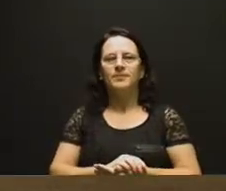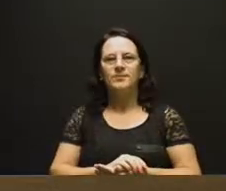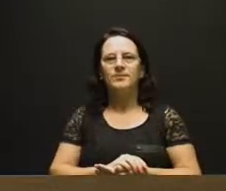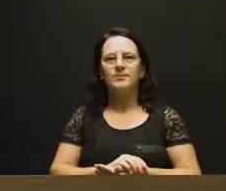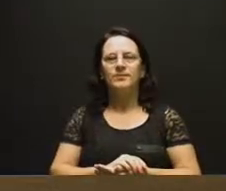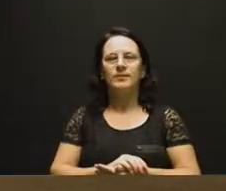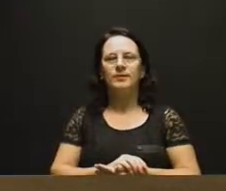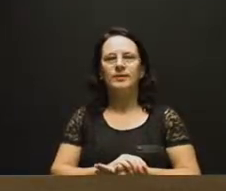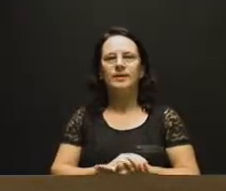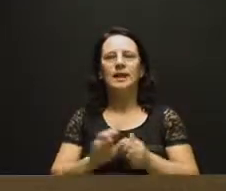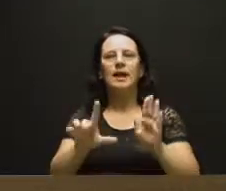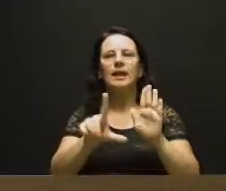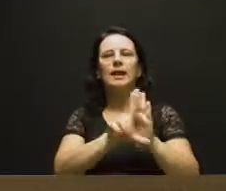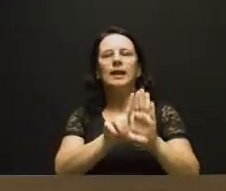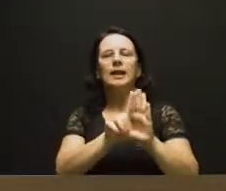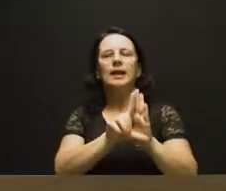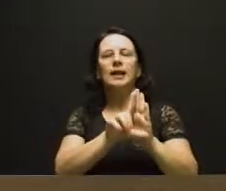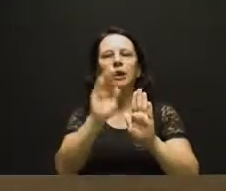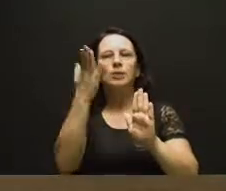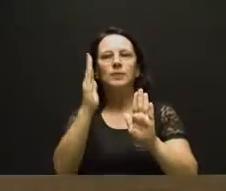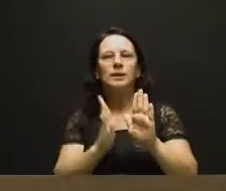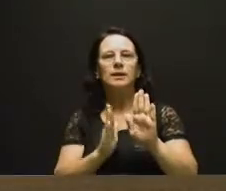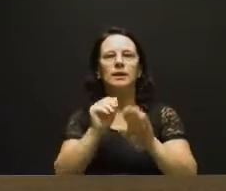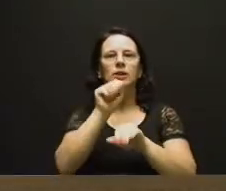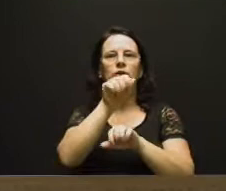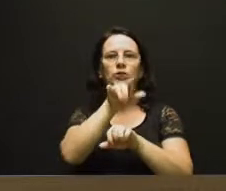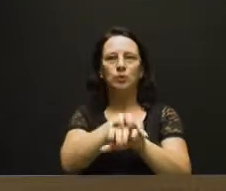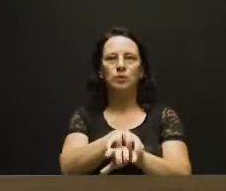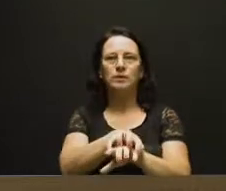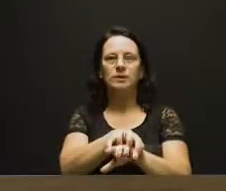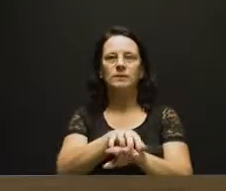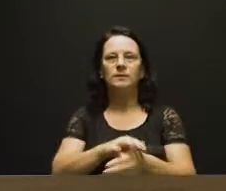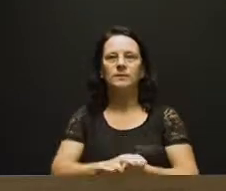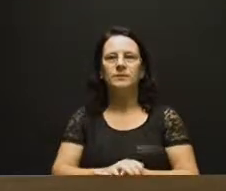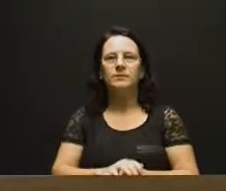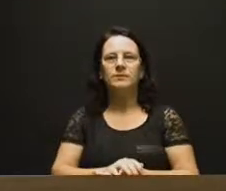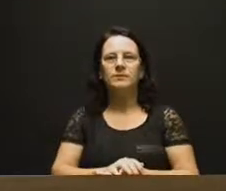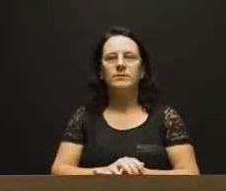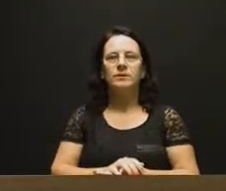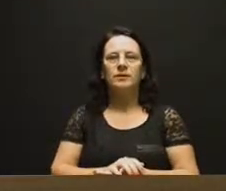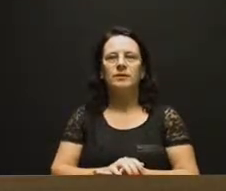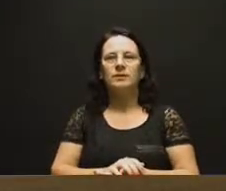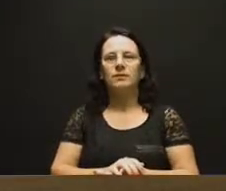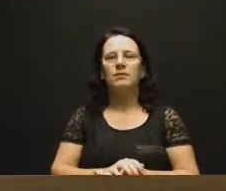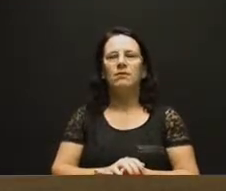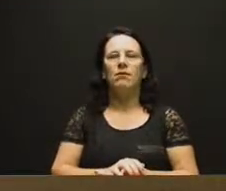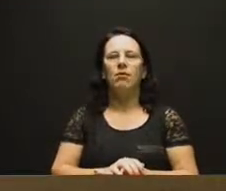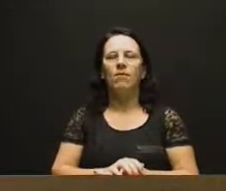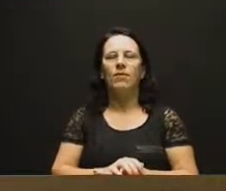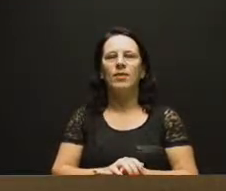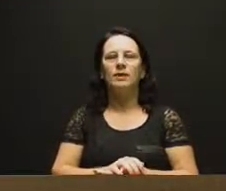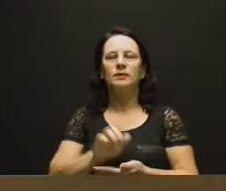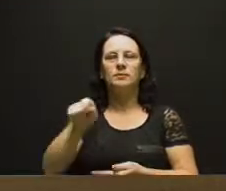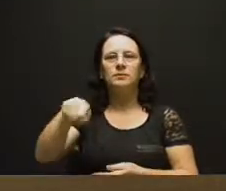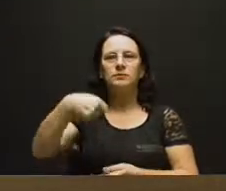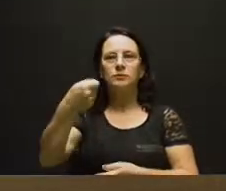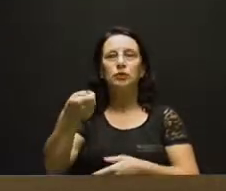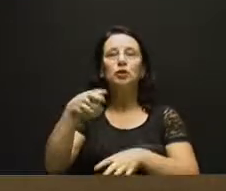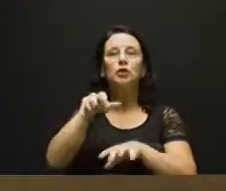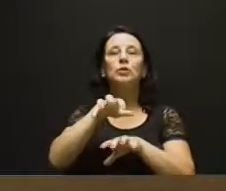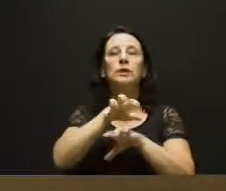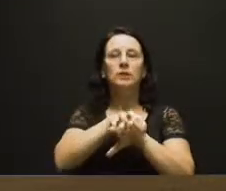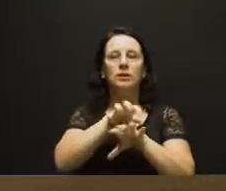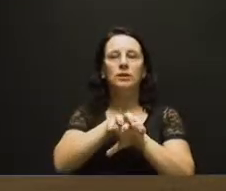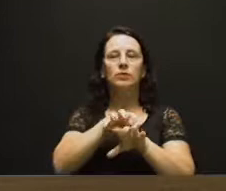relação à lei brasileira de inclusão pode passar só voltando esse símbolo de acessibilidade ao